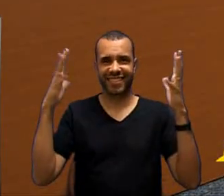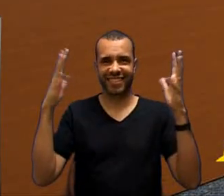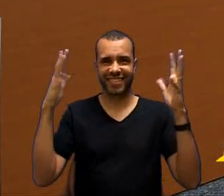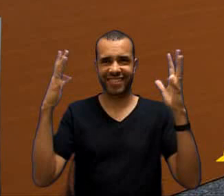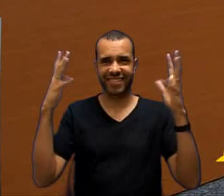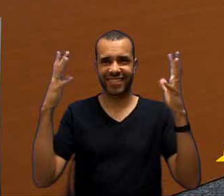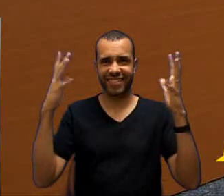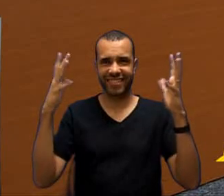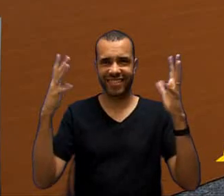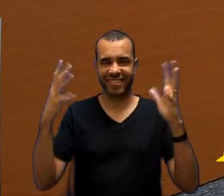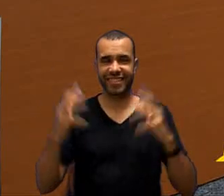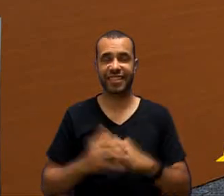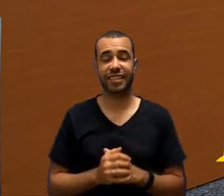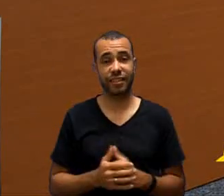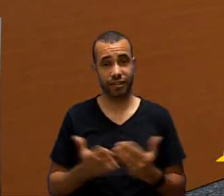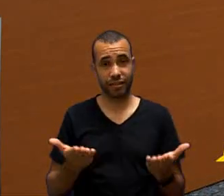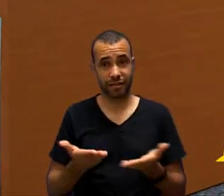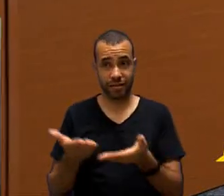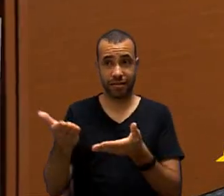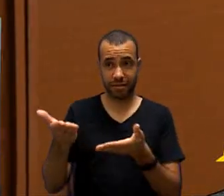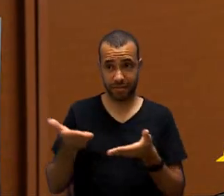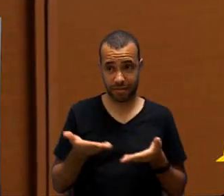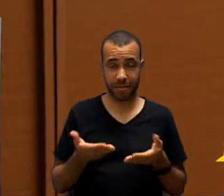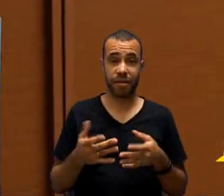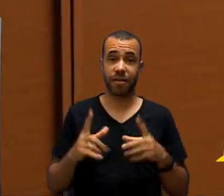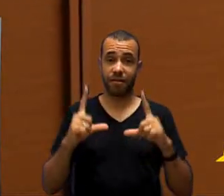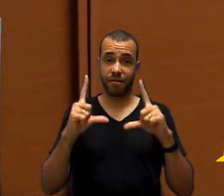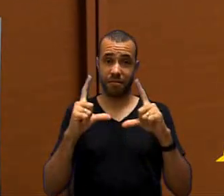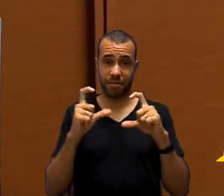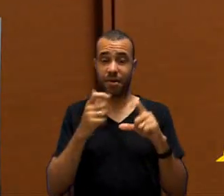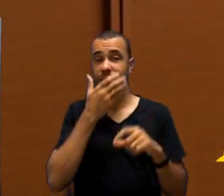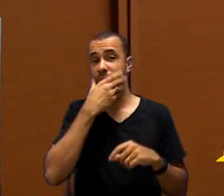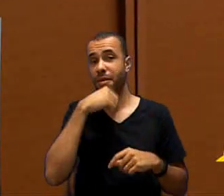Bom, agora eu queria convidar os pais para virem aqui na frente fazer a foto.